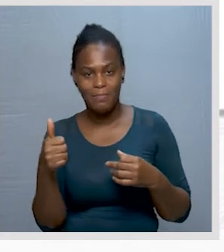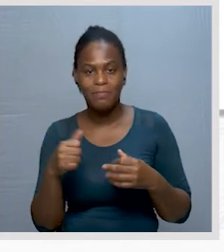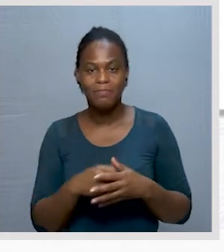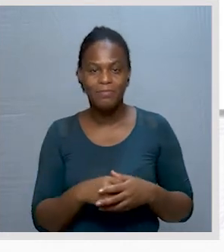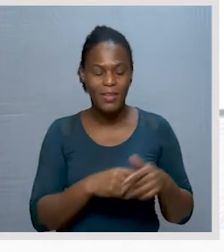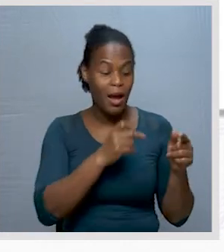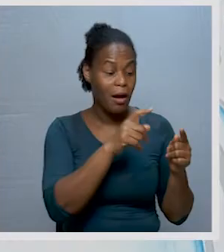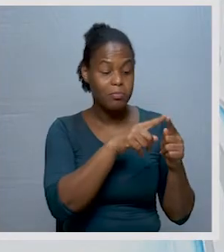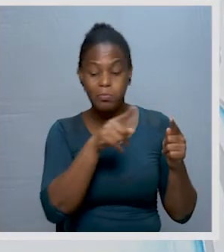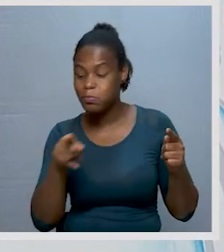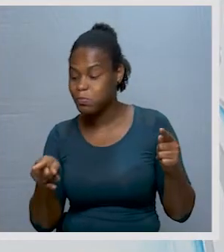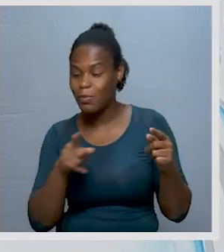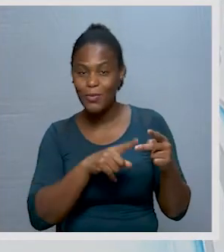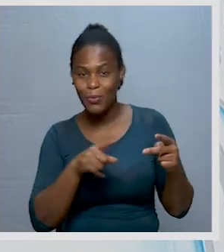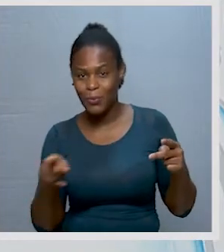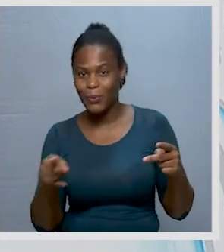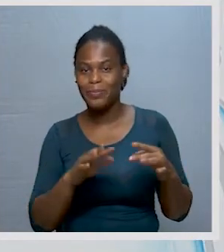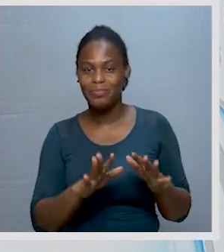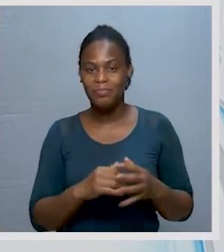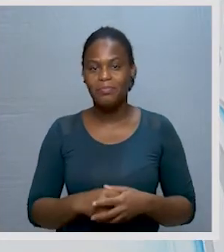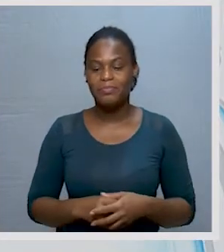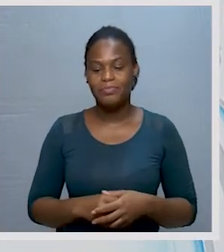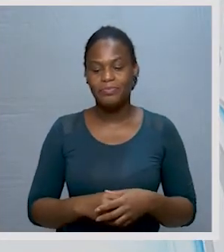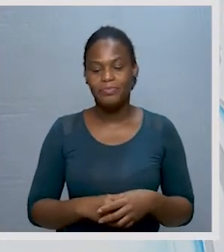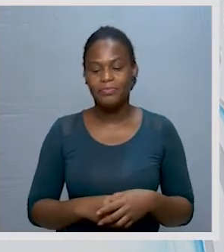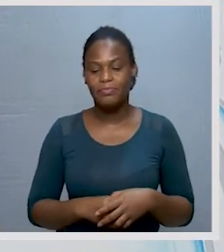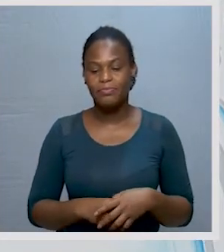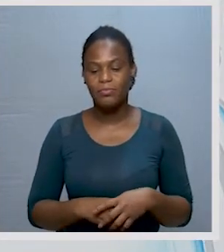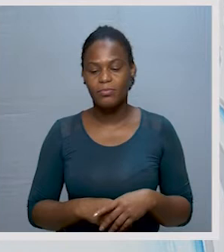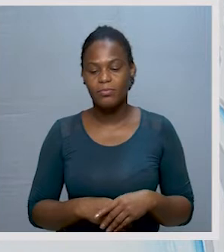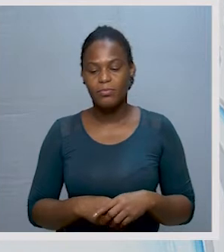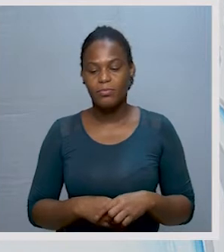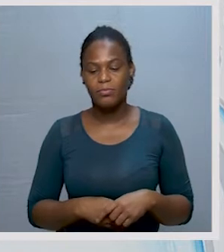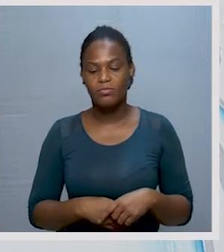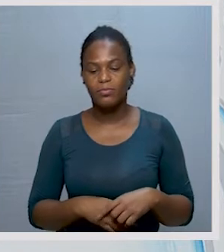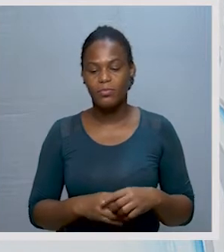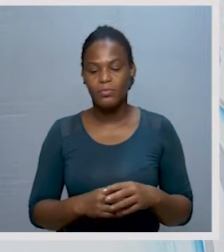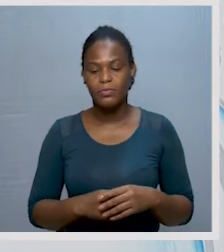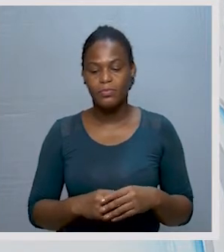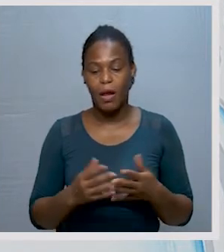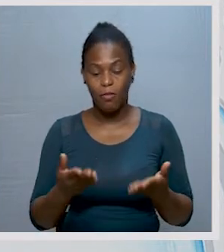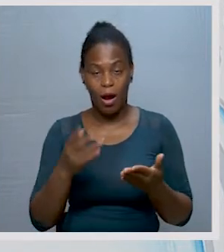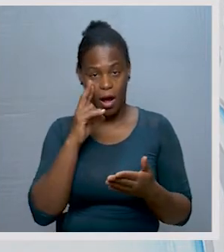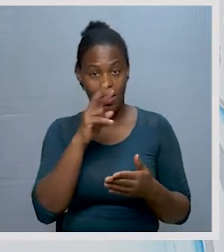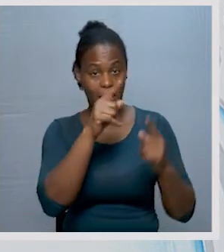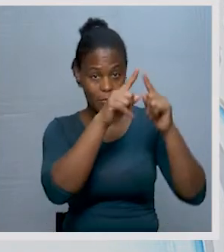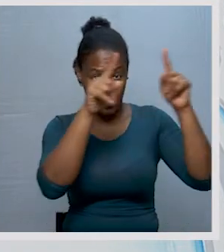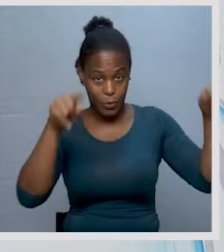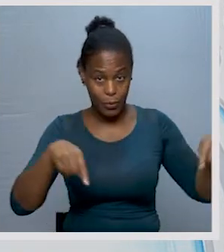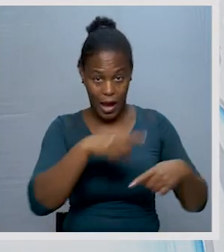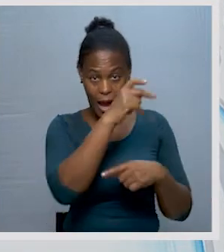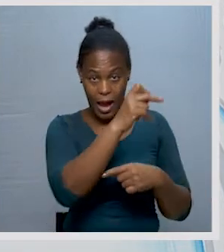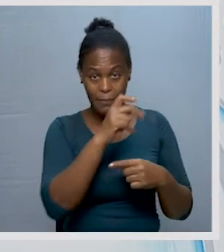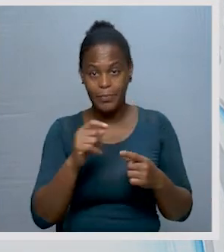B. Então, eu vou passar logo. Temos aqui a coluna A